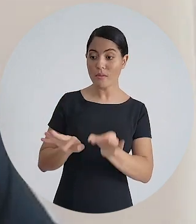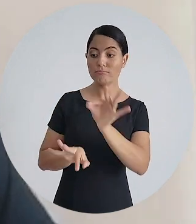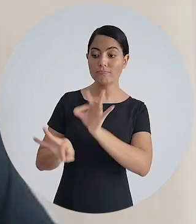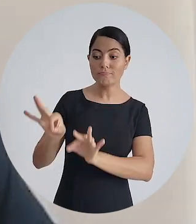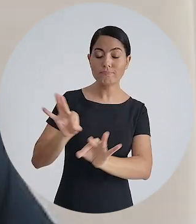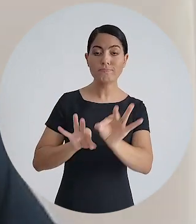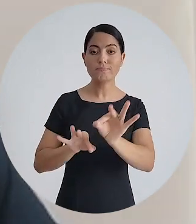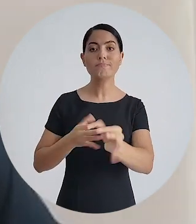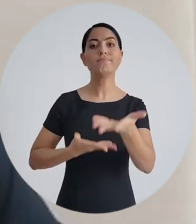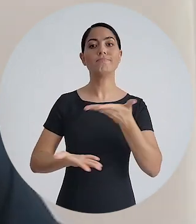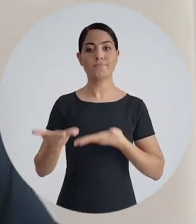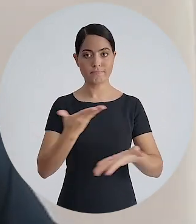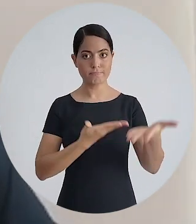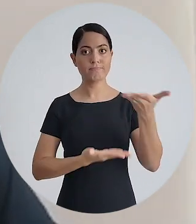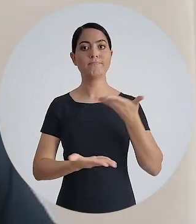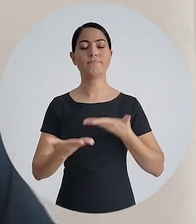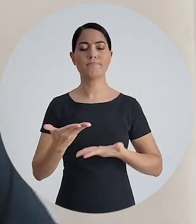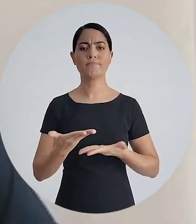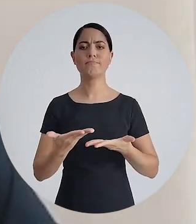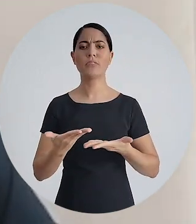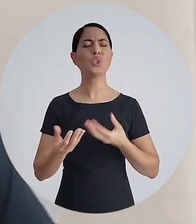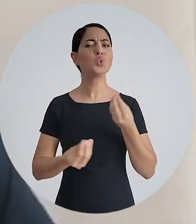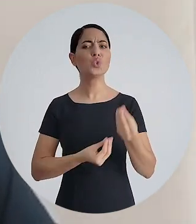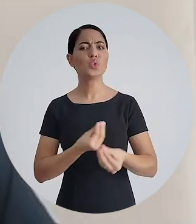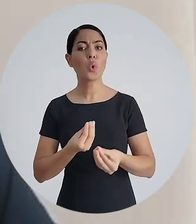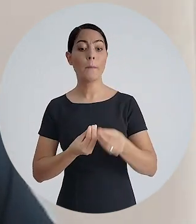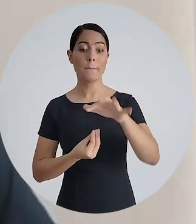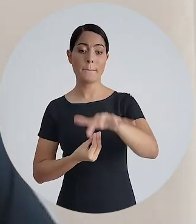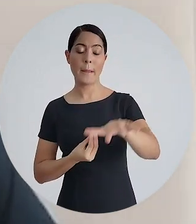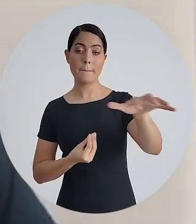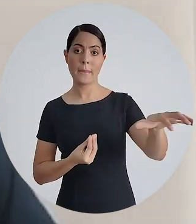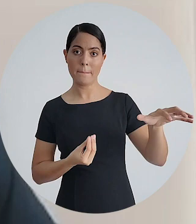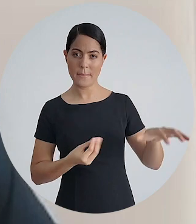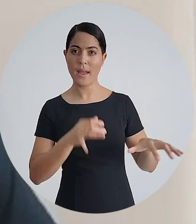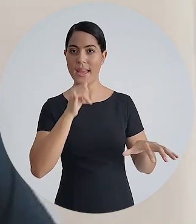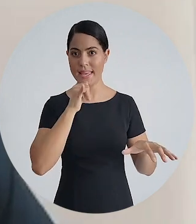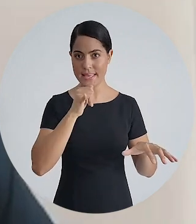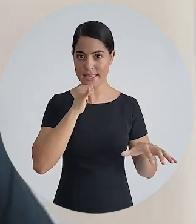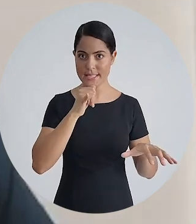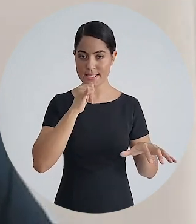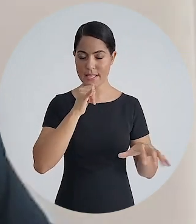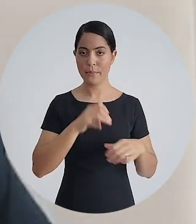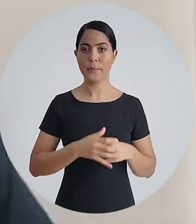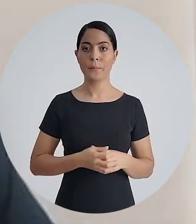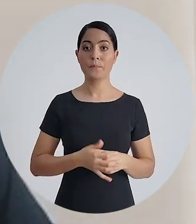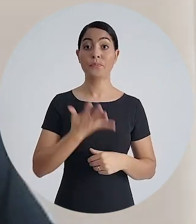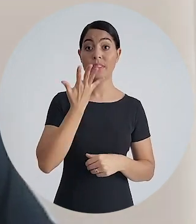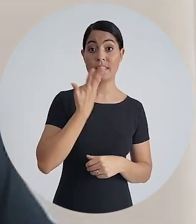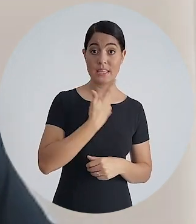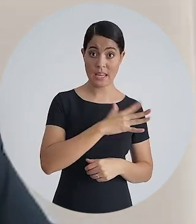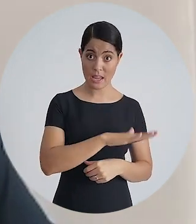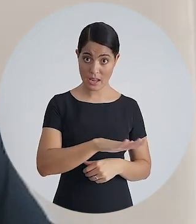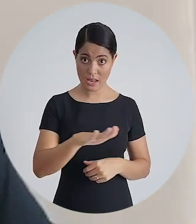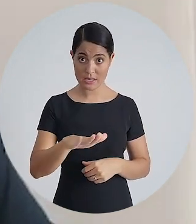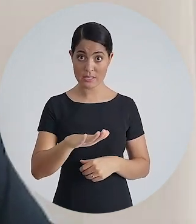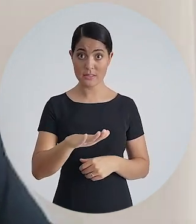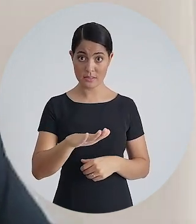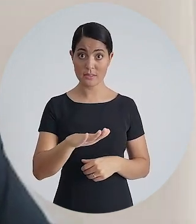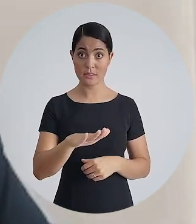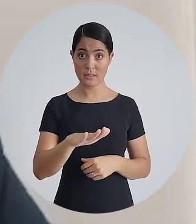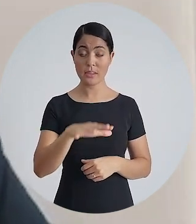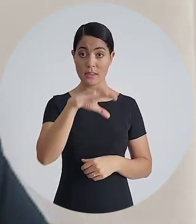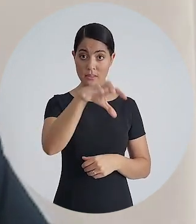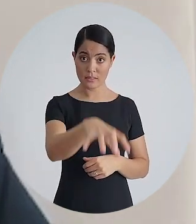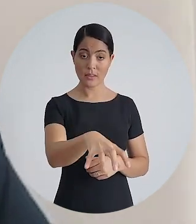da gestão, das entidades que trabalham com as medidas de proteção, a exemplo das